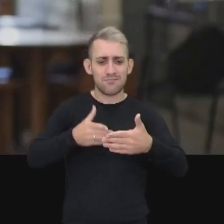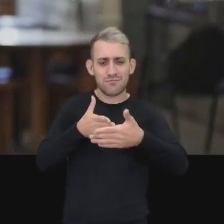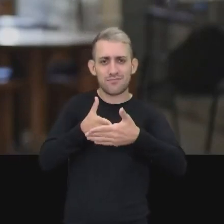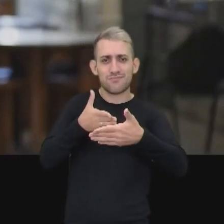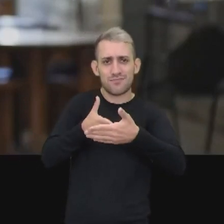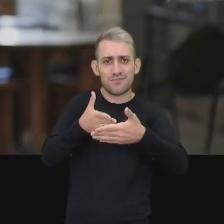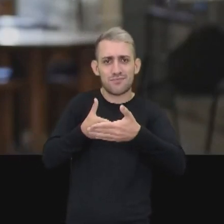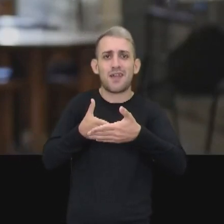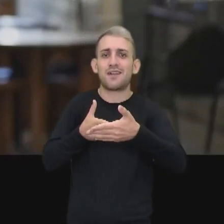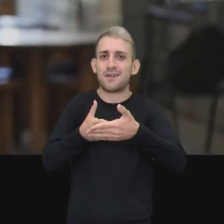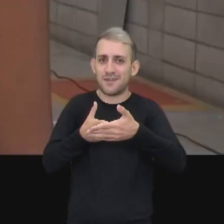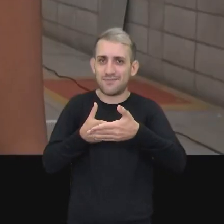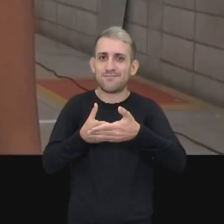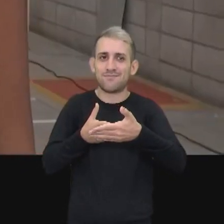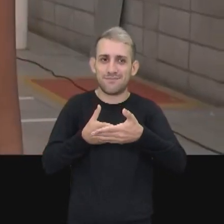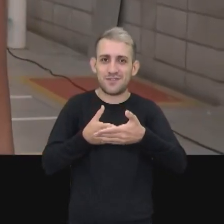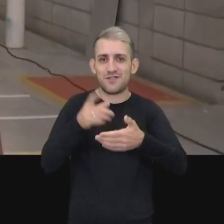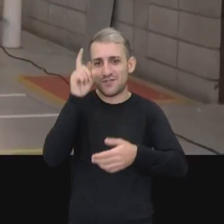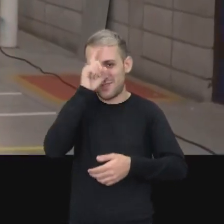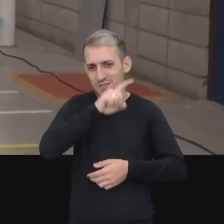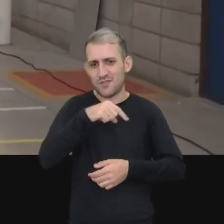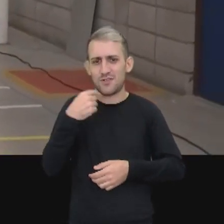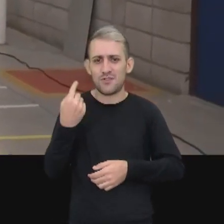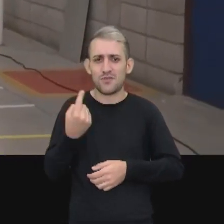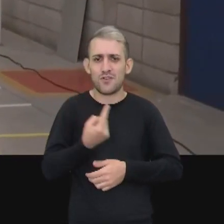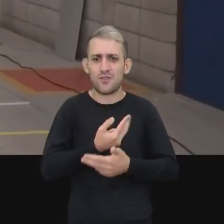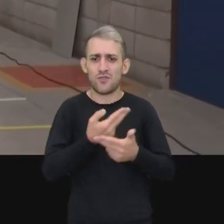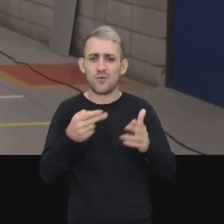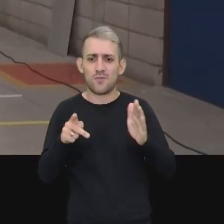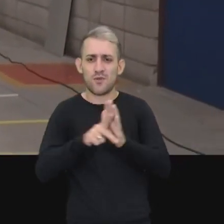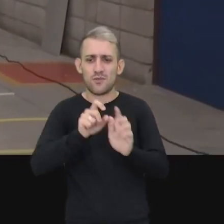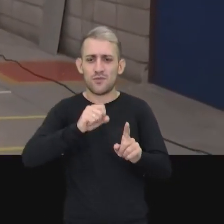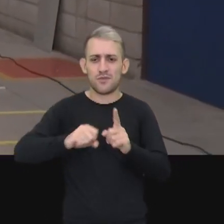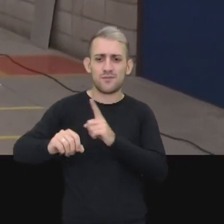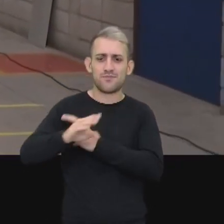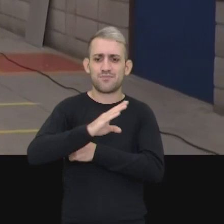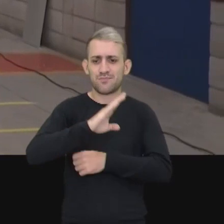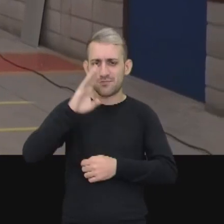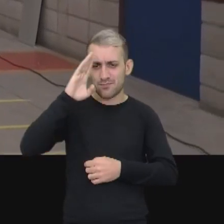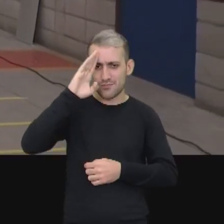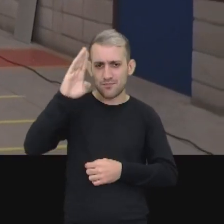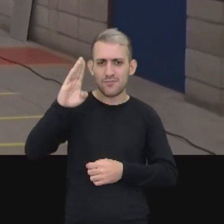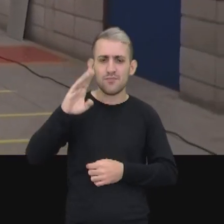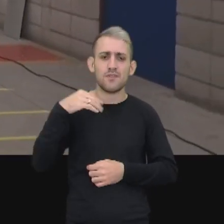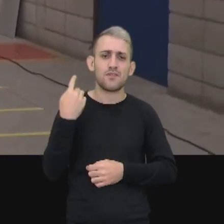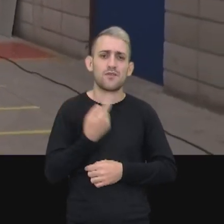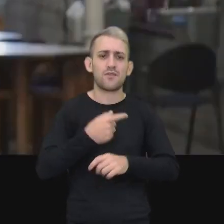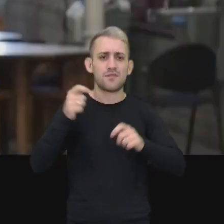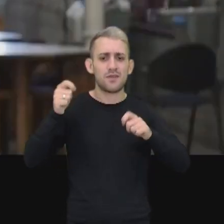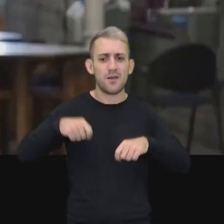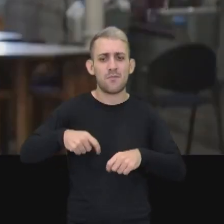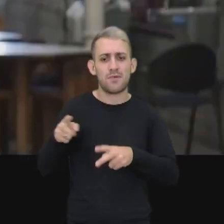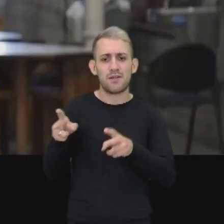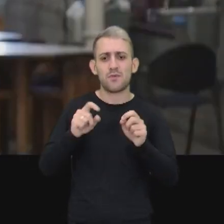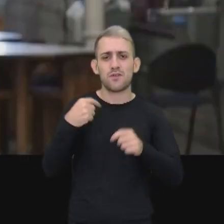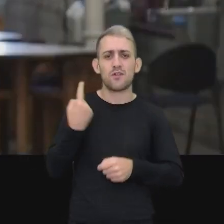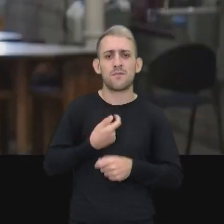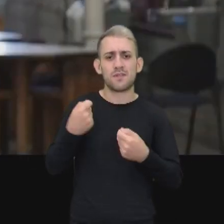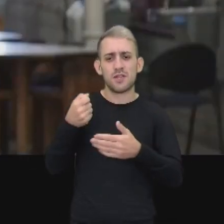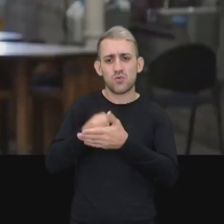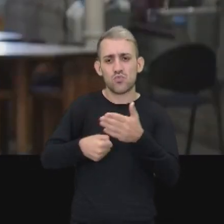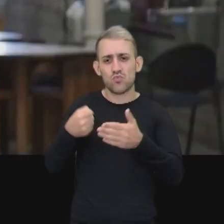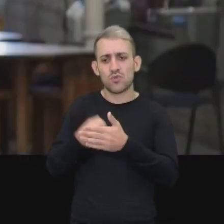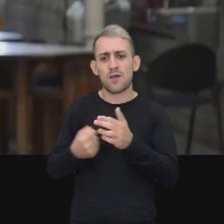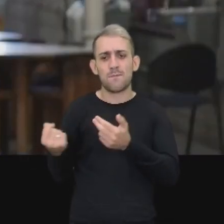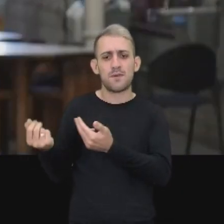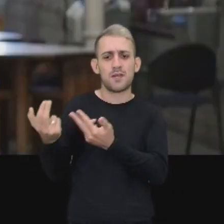são maiores para uns do que para outros. Questionar sobre os privilégios da sociedade é uma forma muito bacana da gente se tocar que a gente precisa lutar por igualdade.